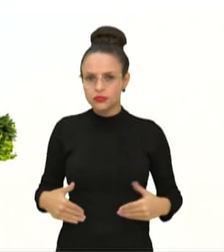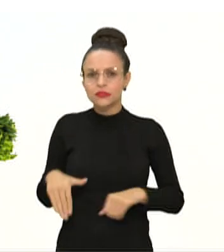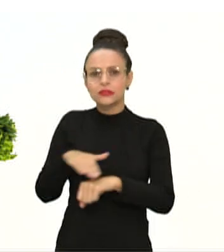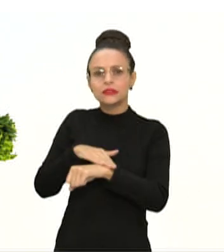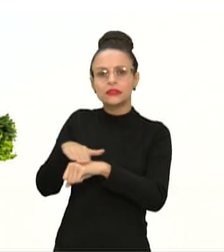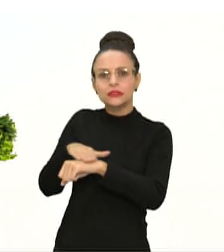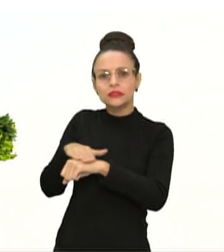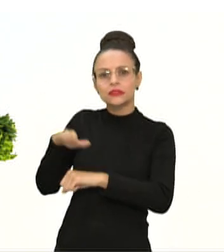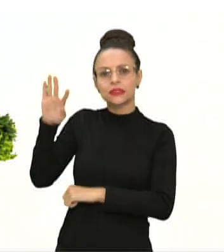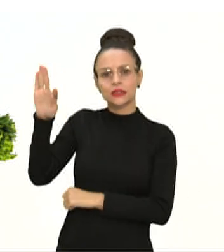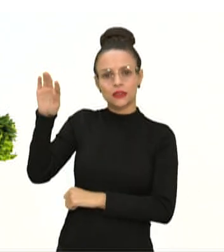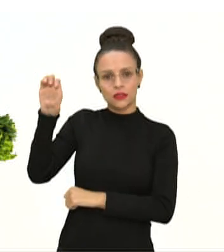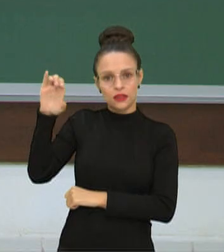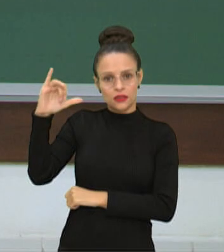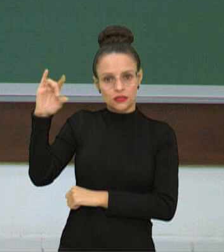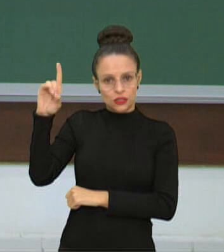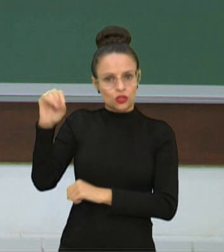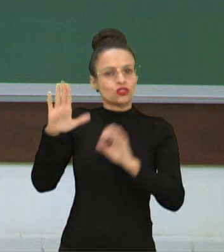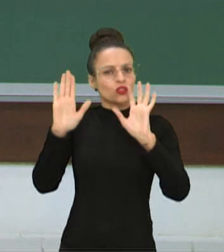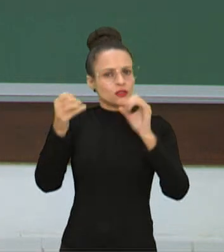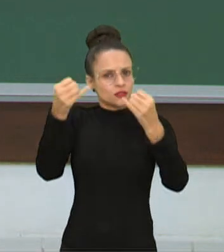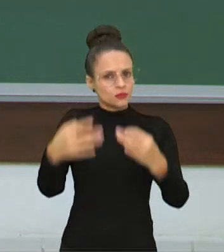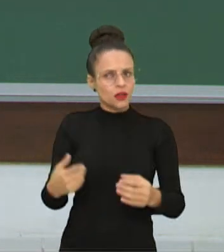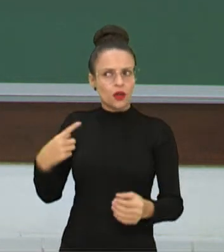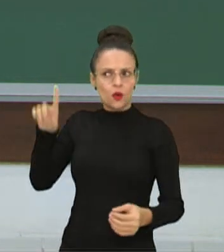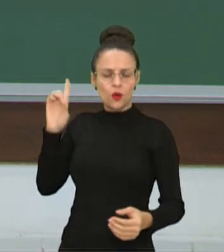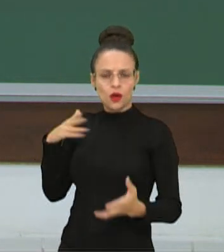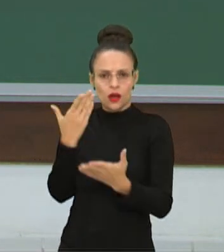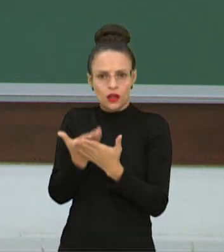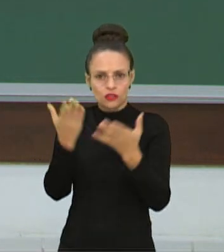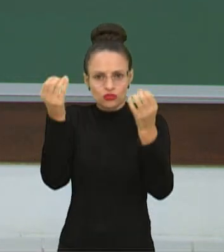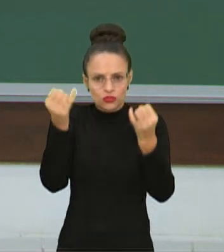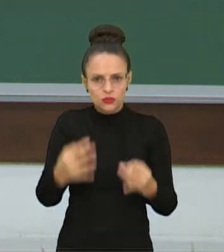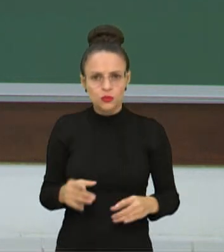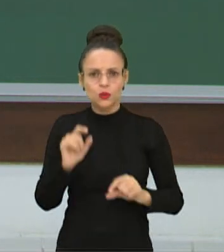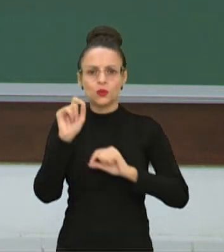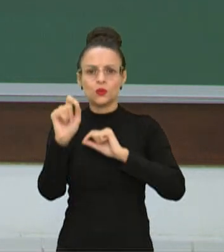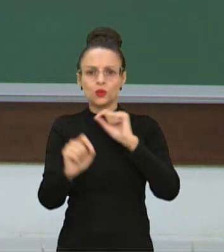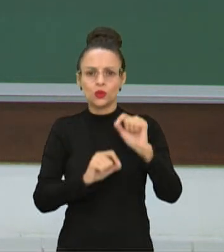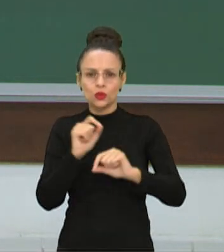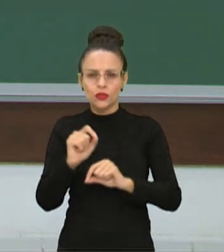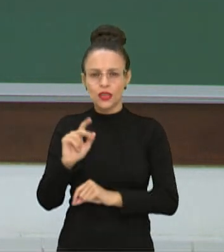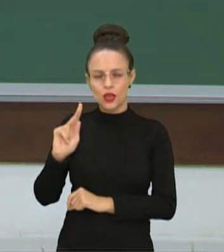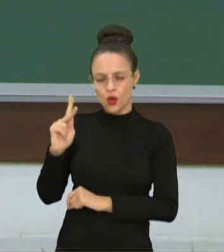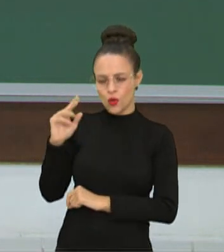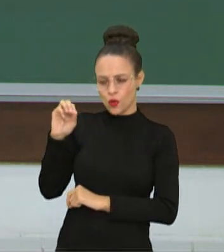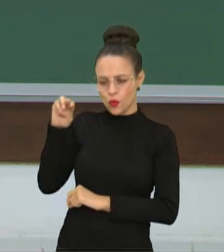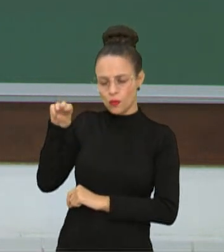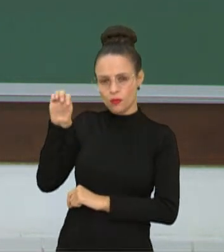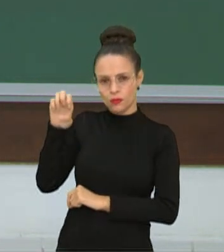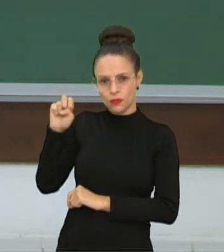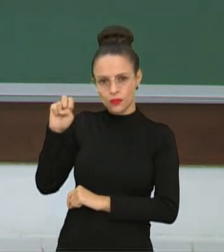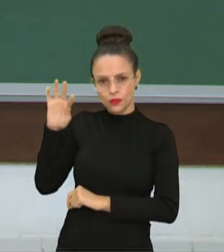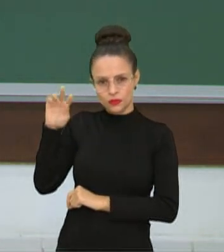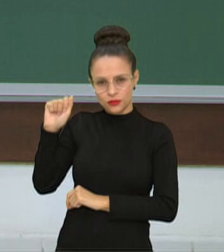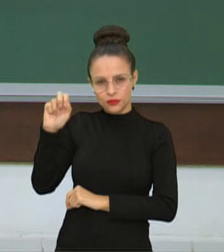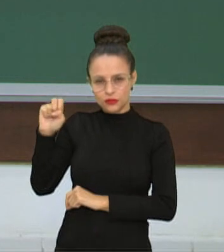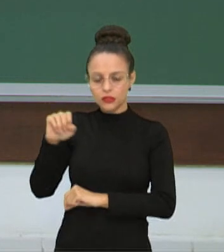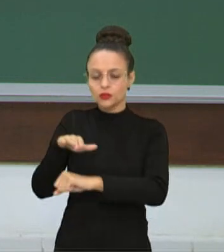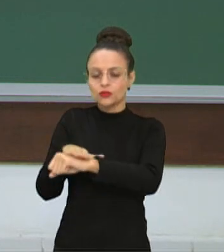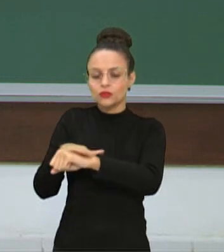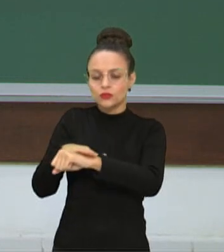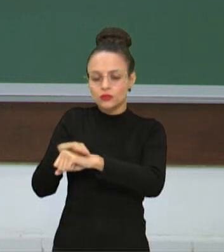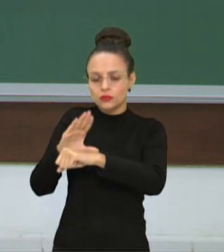é um tecido? Eu já expliquei em outra aula aqui para vocês, quando a gente falou lá de homeostase, estão lembrados? Tecidos